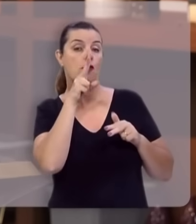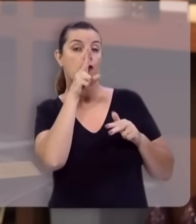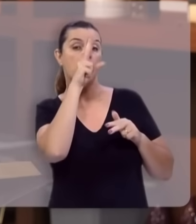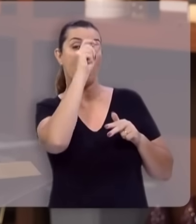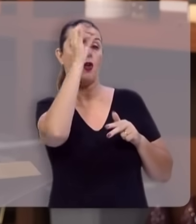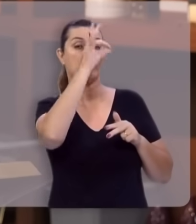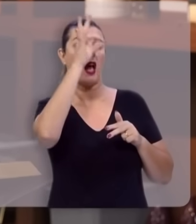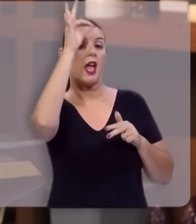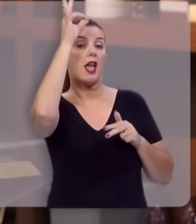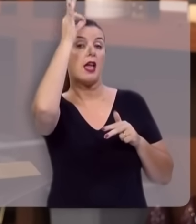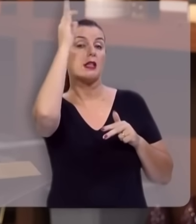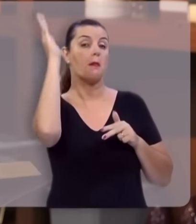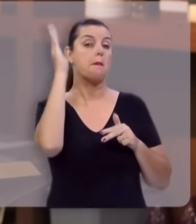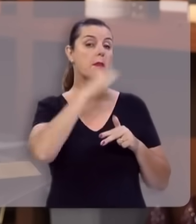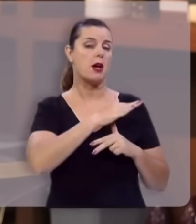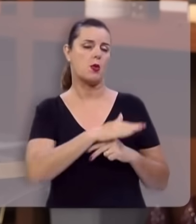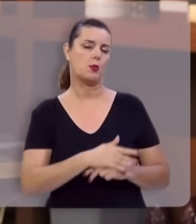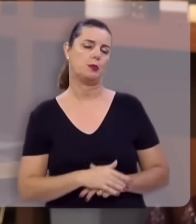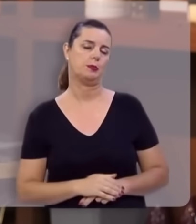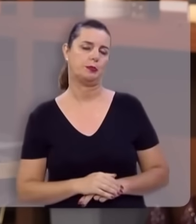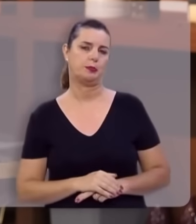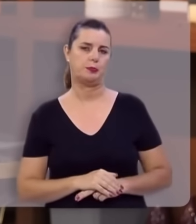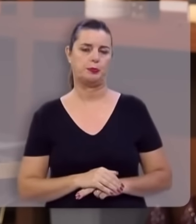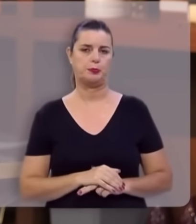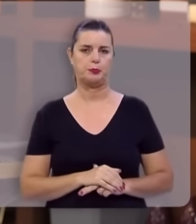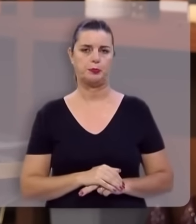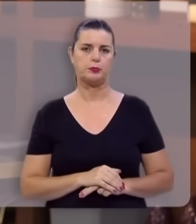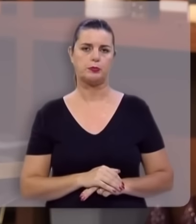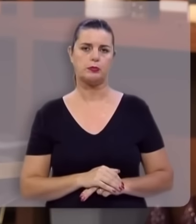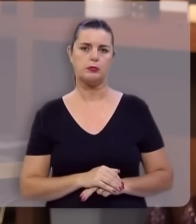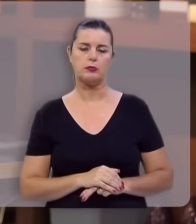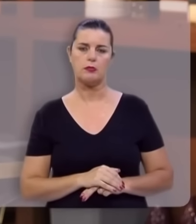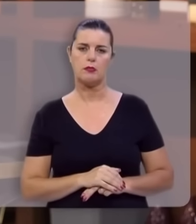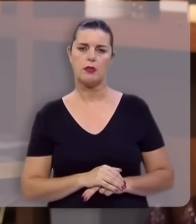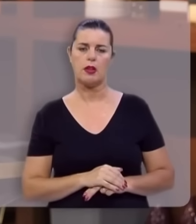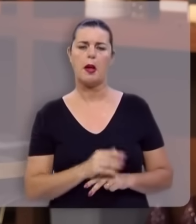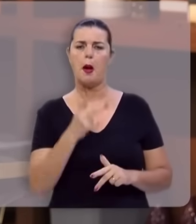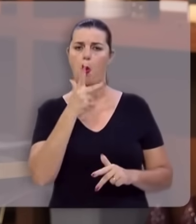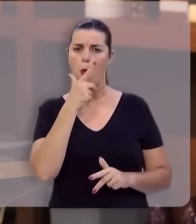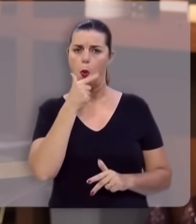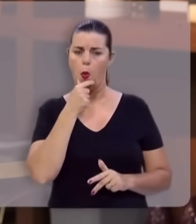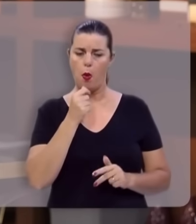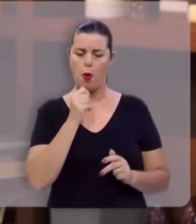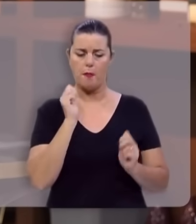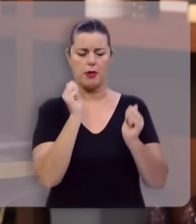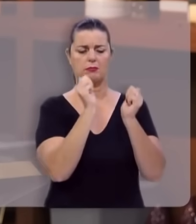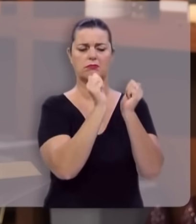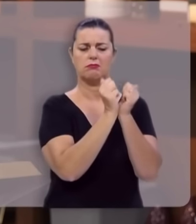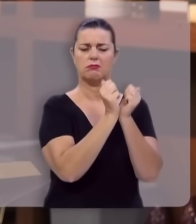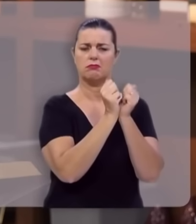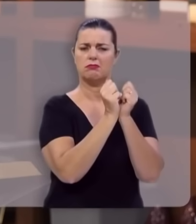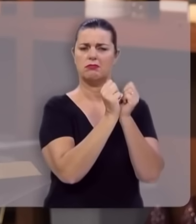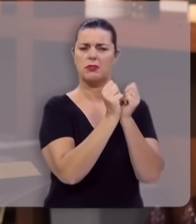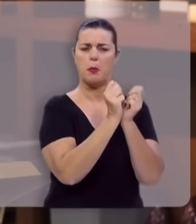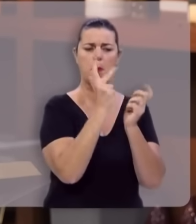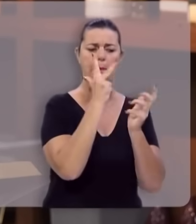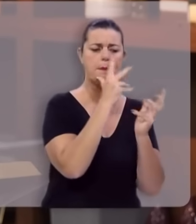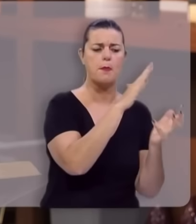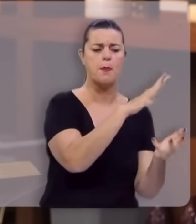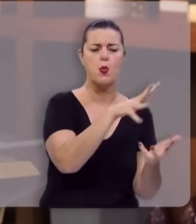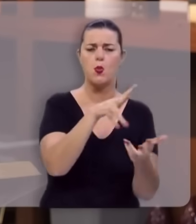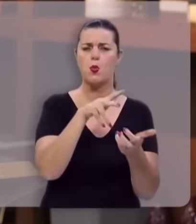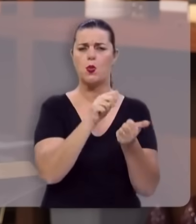espirituais malignas. Ele é escravo do sistema, que ele chama de mundo.